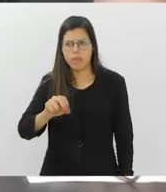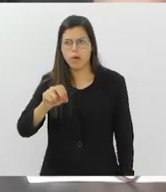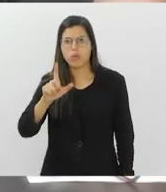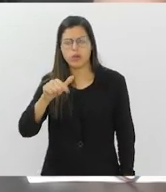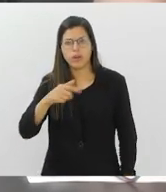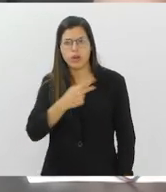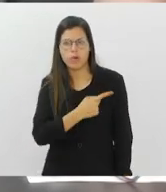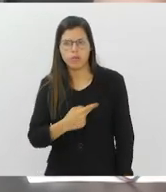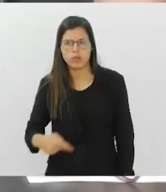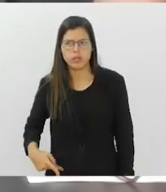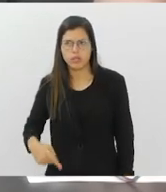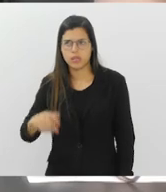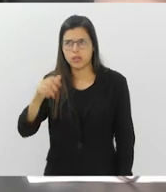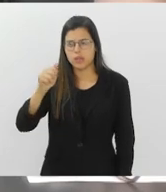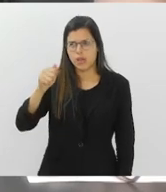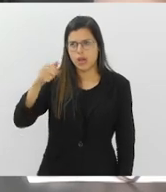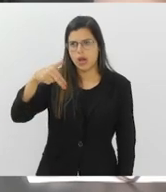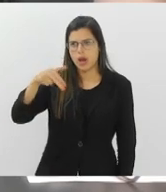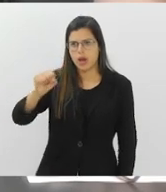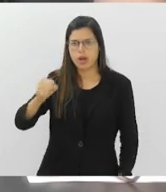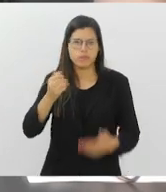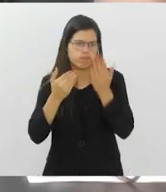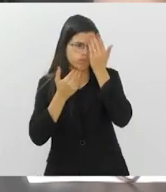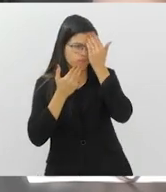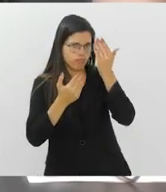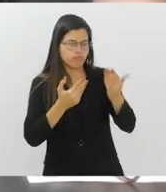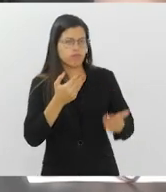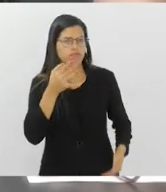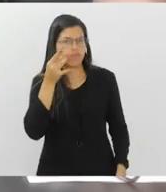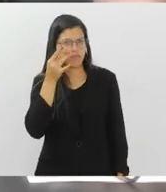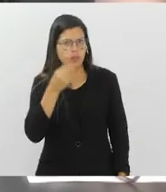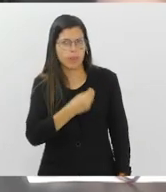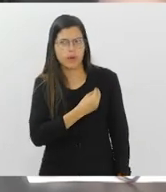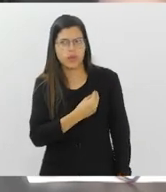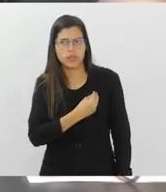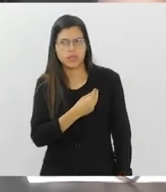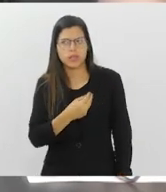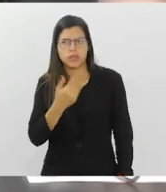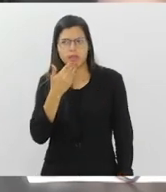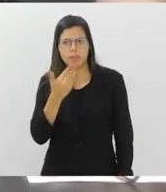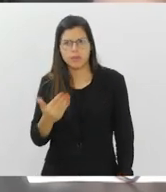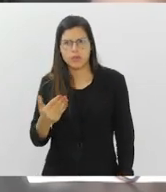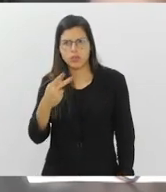hoje agradecendo já a presença, e pedir que o senhor Paulo possa